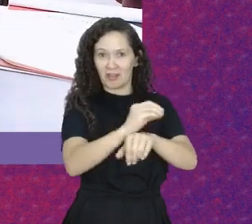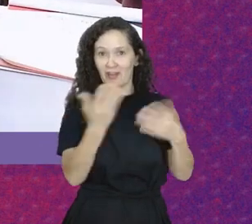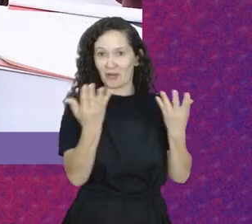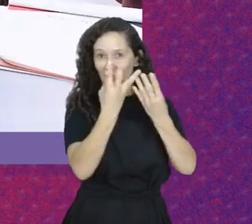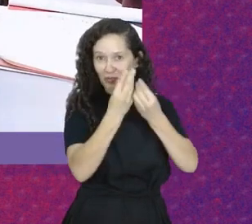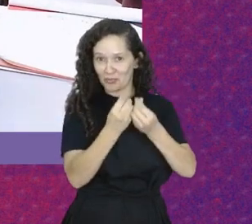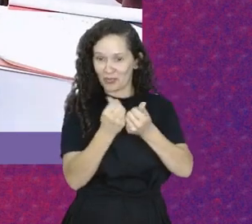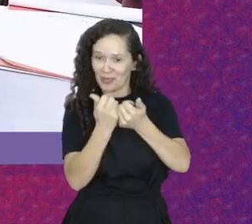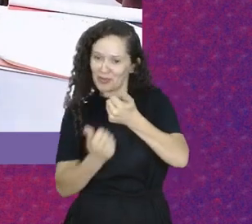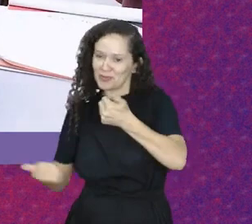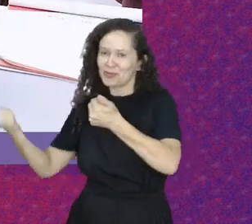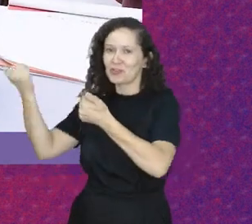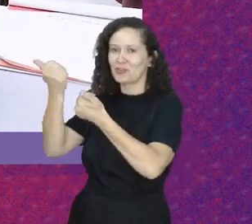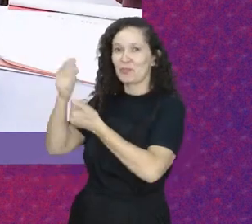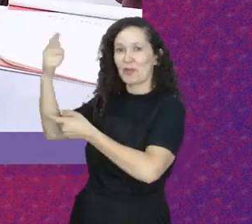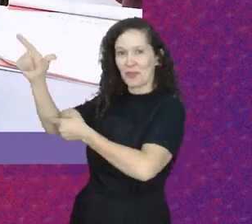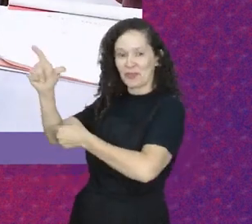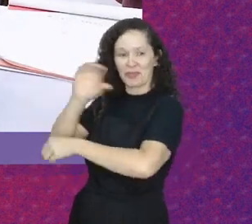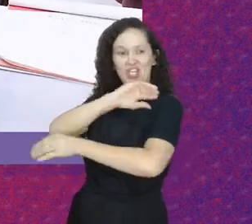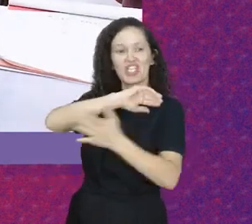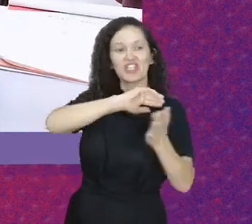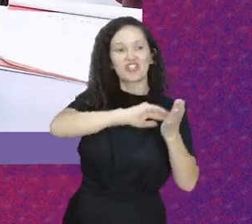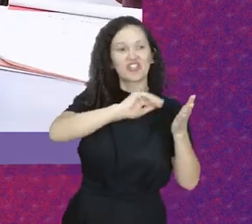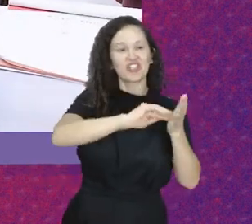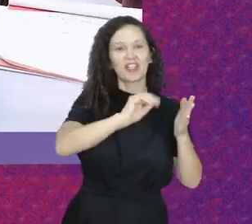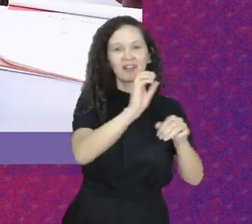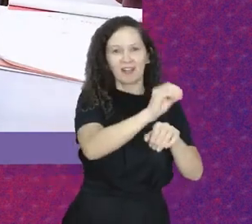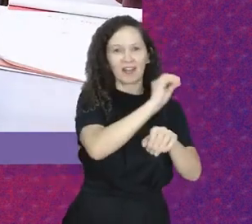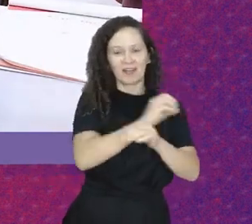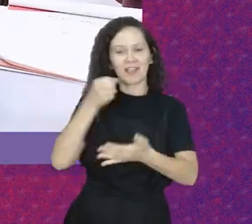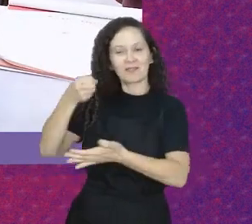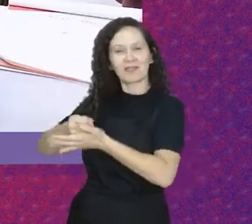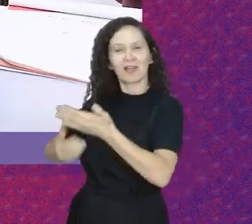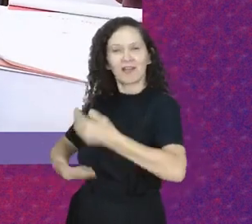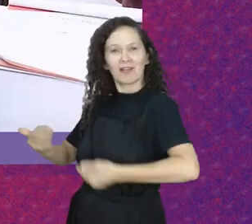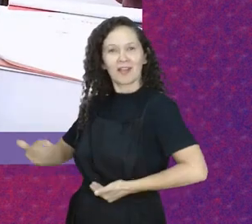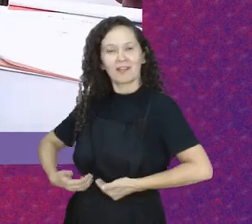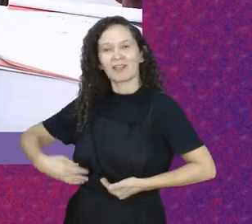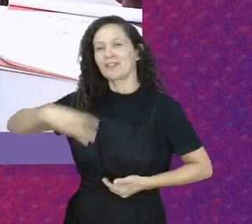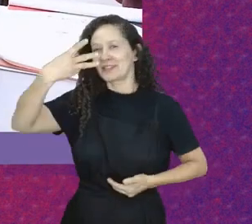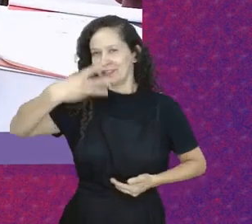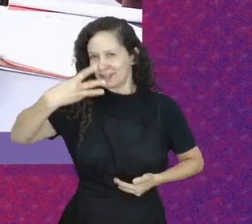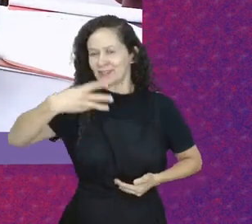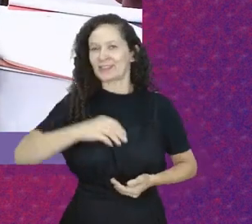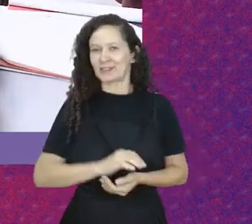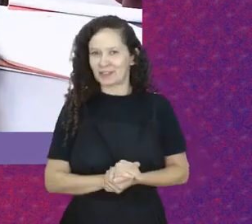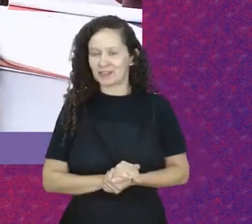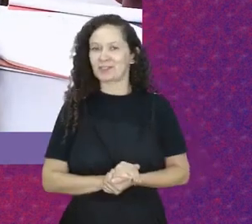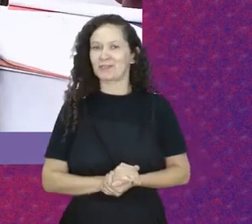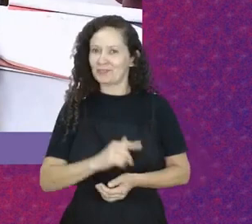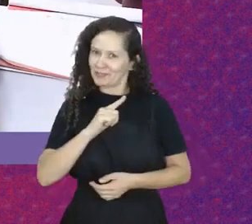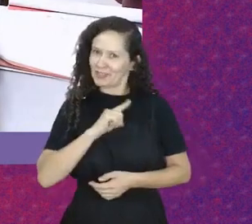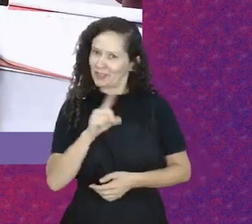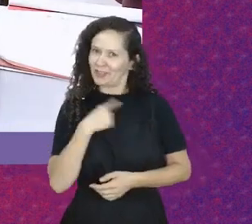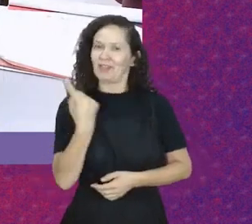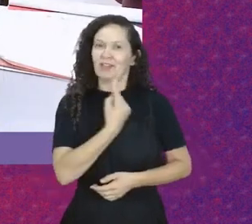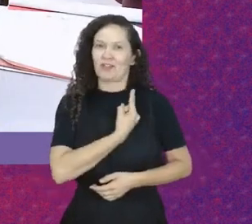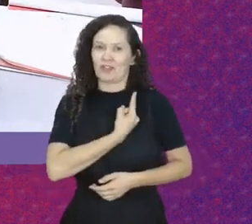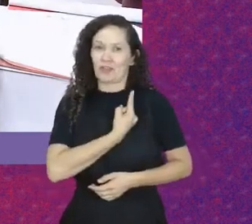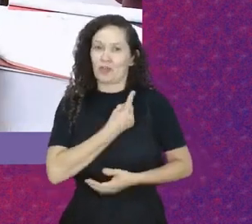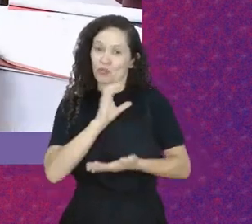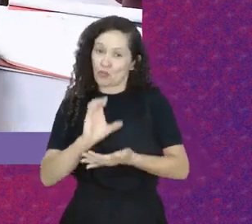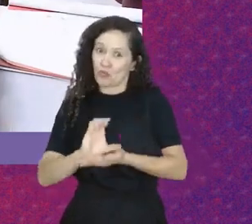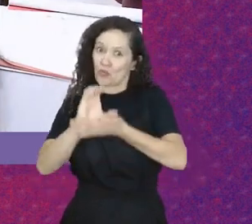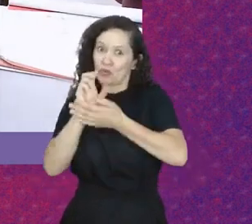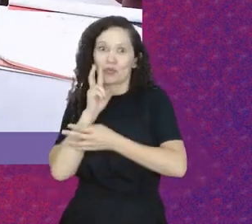sendo retirados das creches para pagamento de serviços terceirizados. E quando a gente tem um